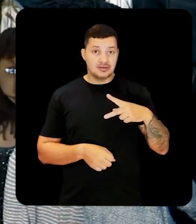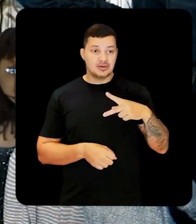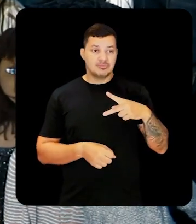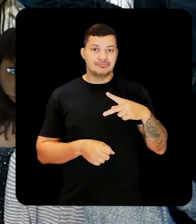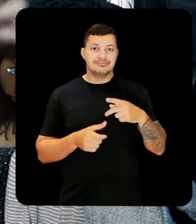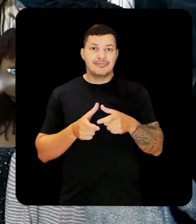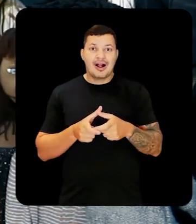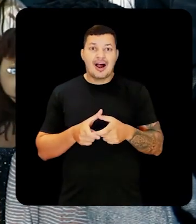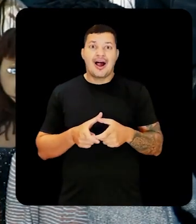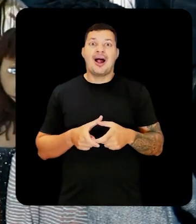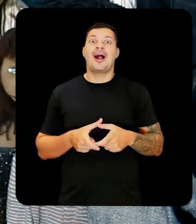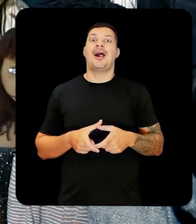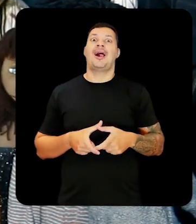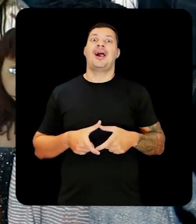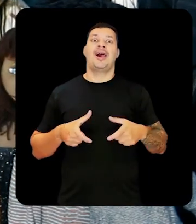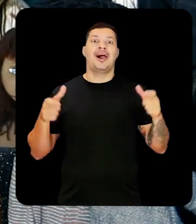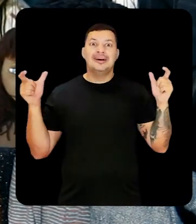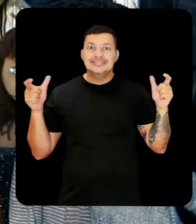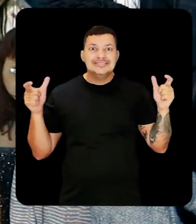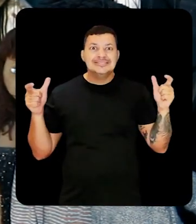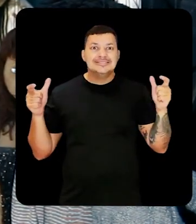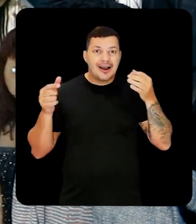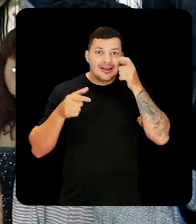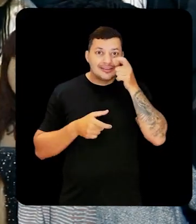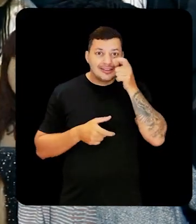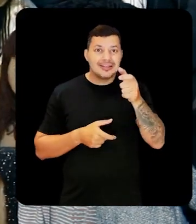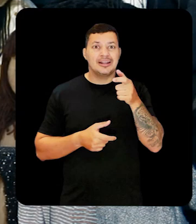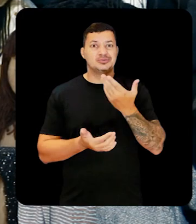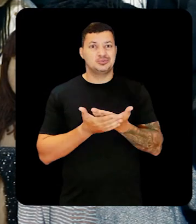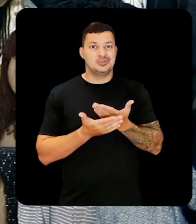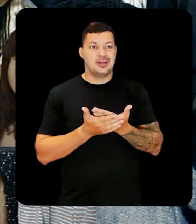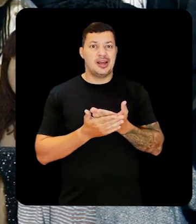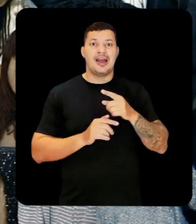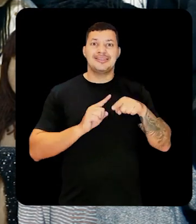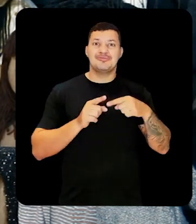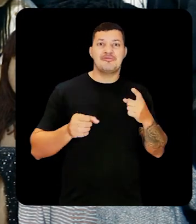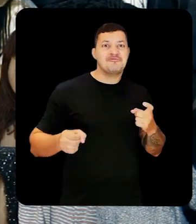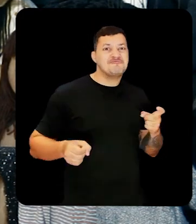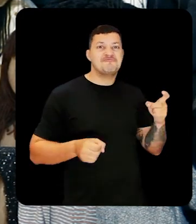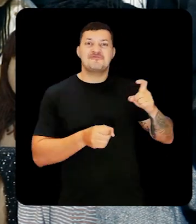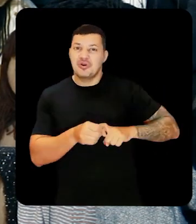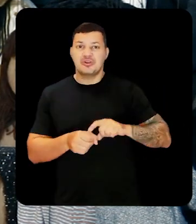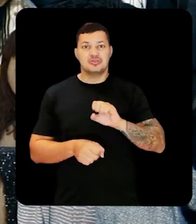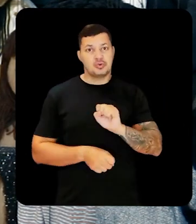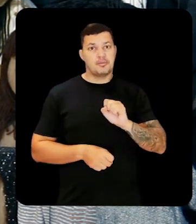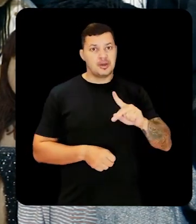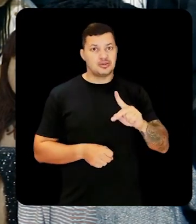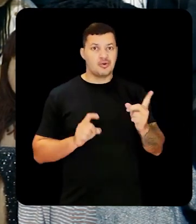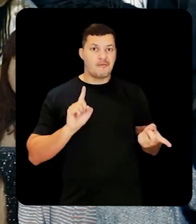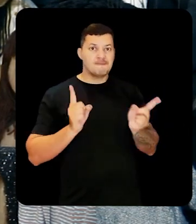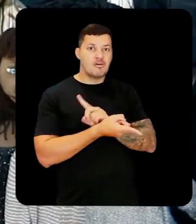Pedro ninava de gente. Era a maioria das pessoas. Mas São Pedro retoma esse lugar e retoma